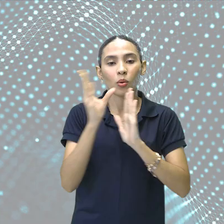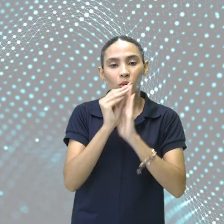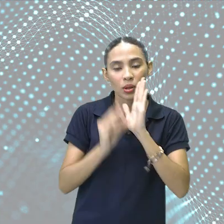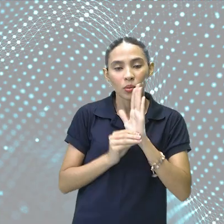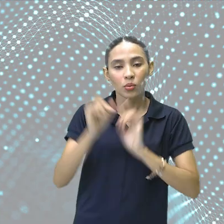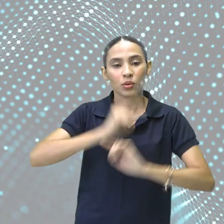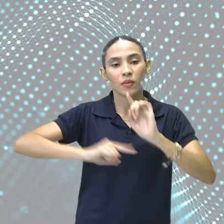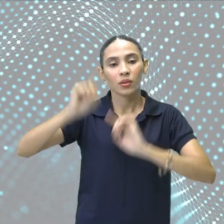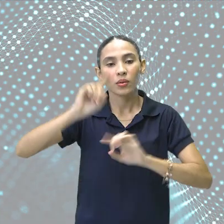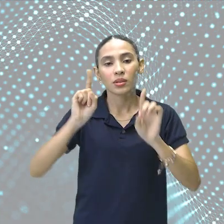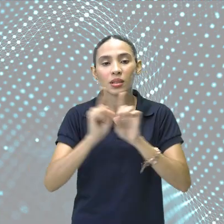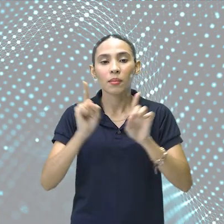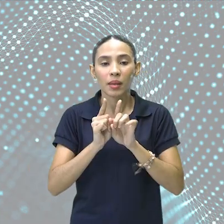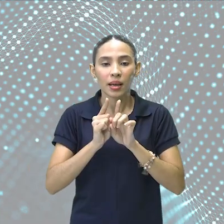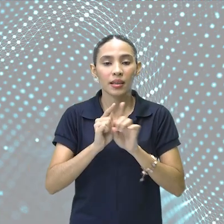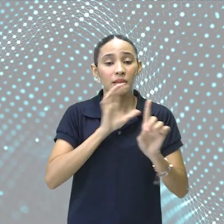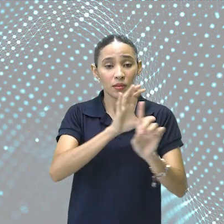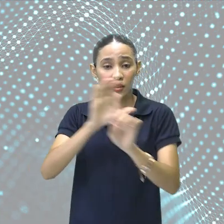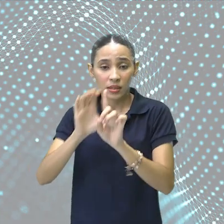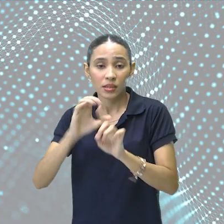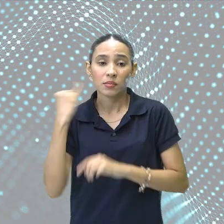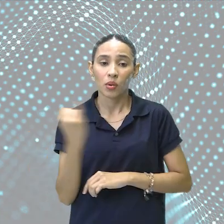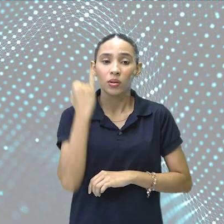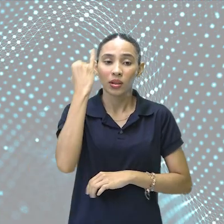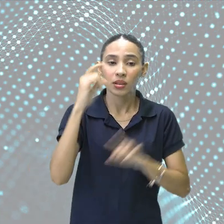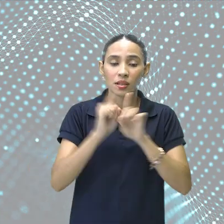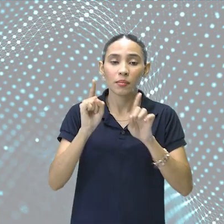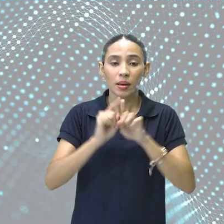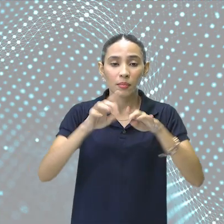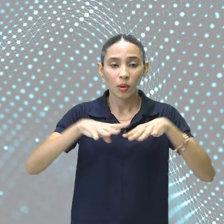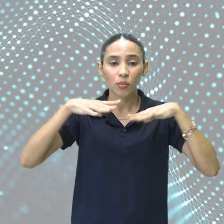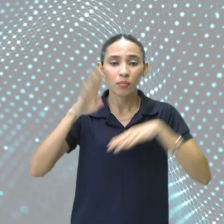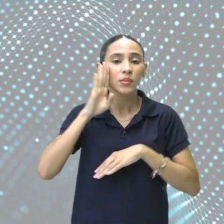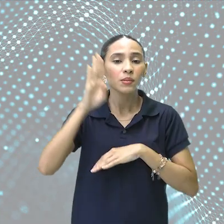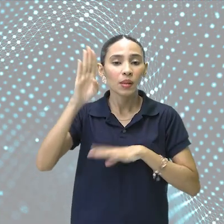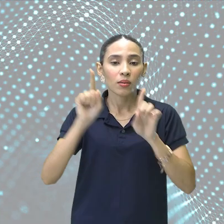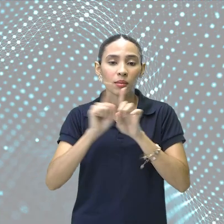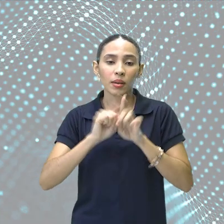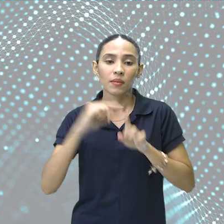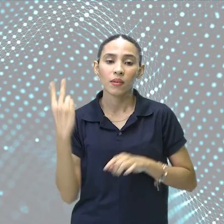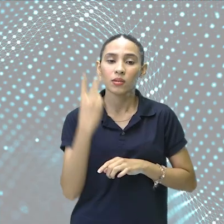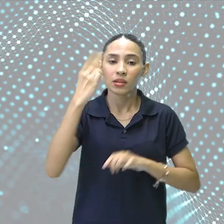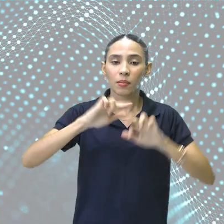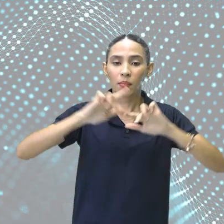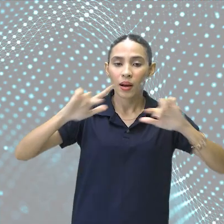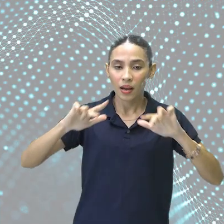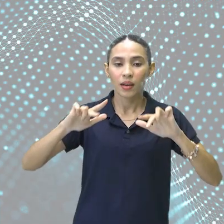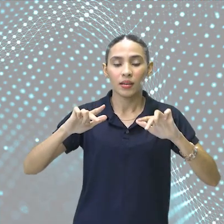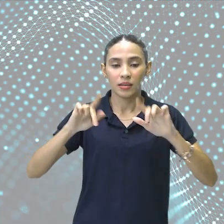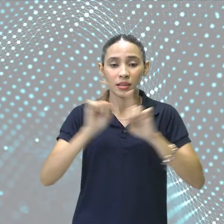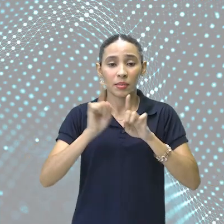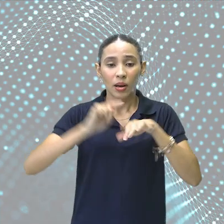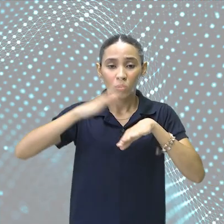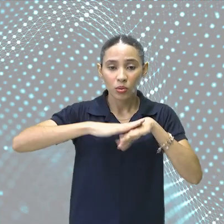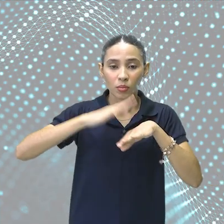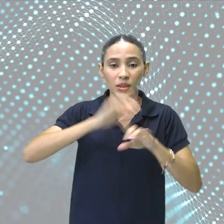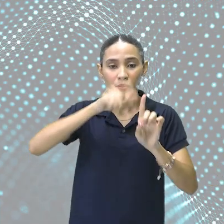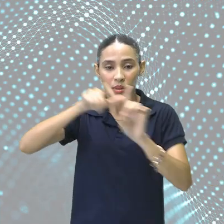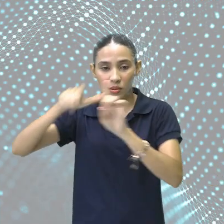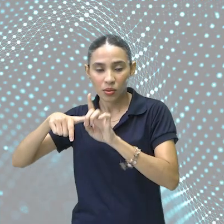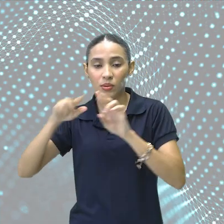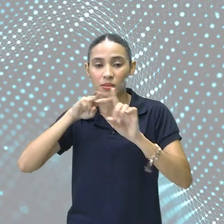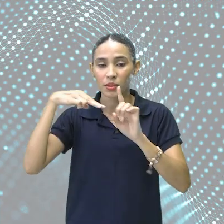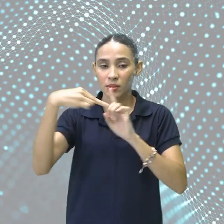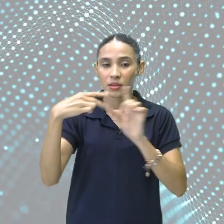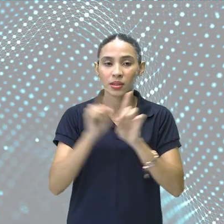inovadores, engajadores e relevantes para o público-alvo, valorizando a diversidade de vozes e